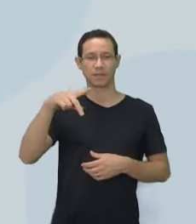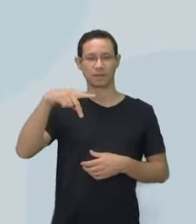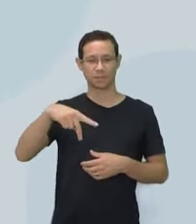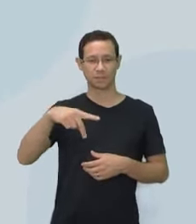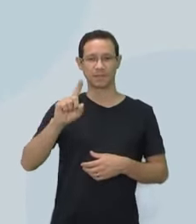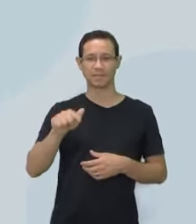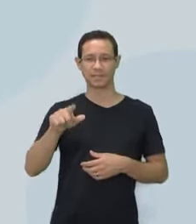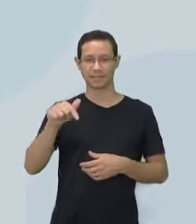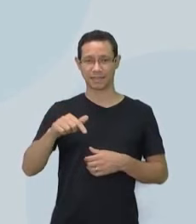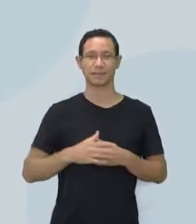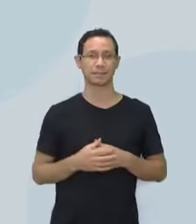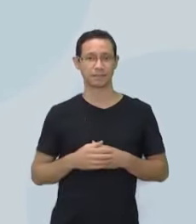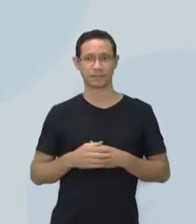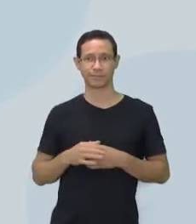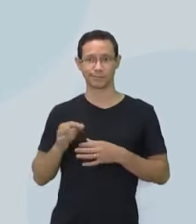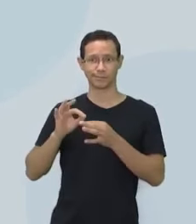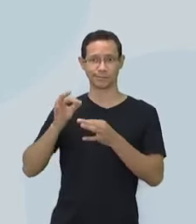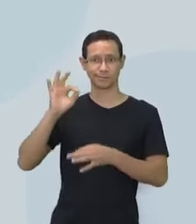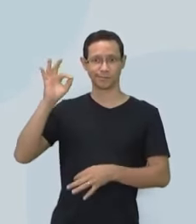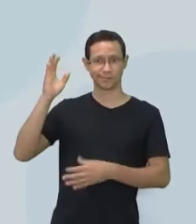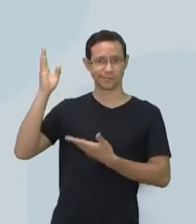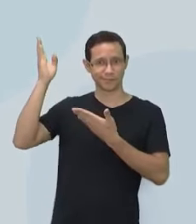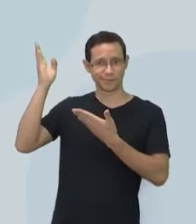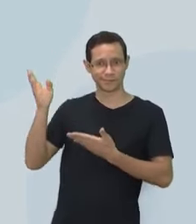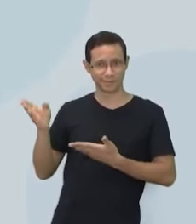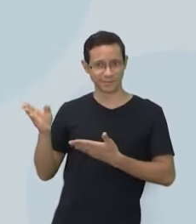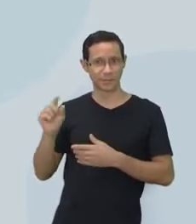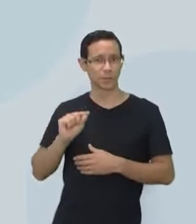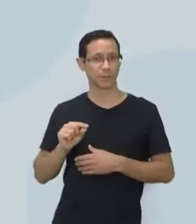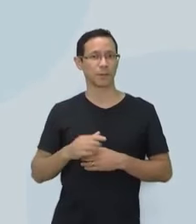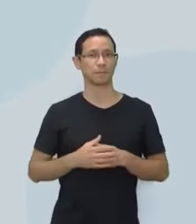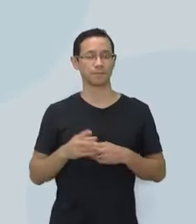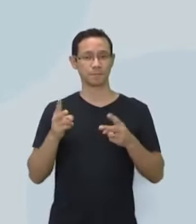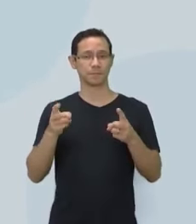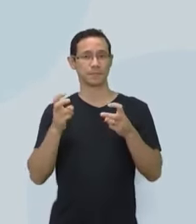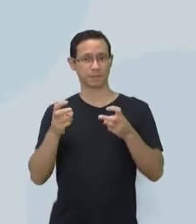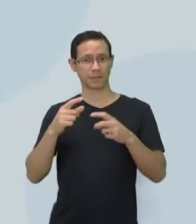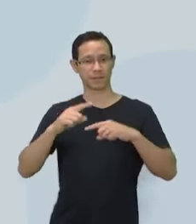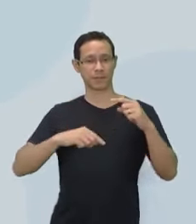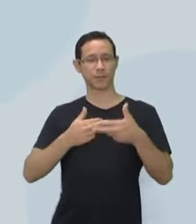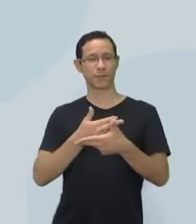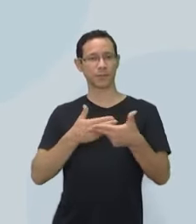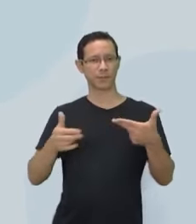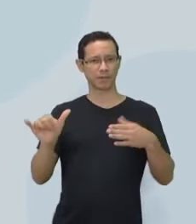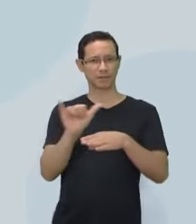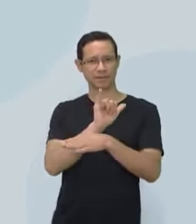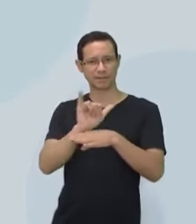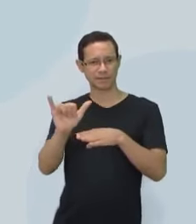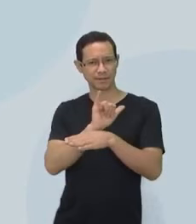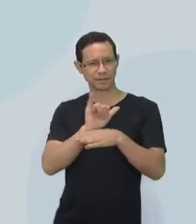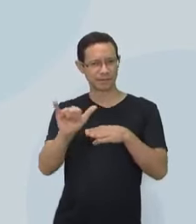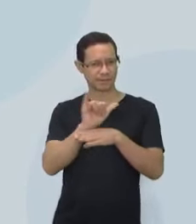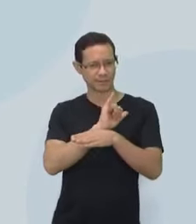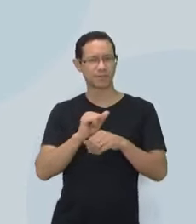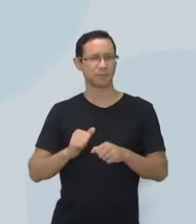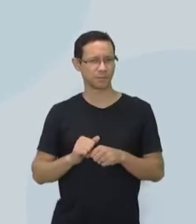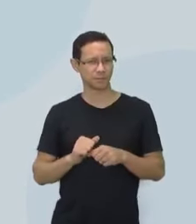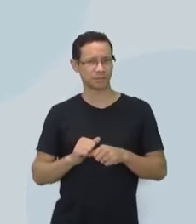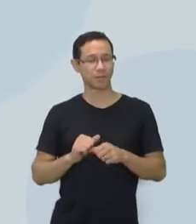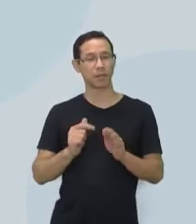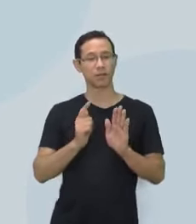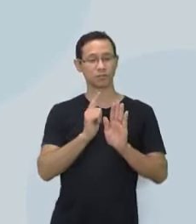17. A descrição é bem grande, vamos lá. Perceber e analisar os recursos estilísticos e semióticos dos